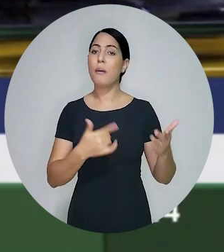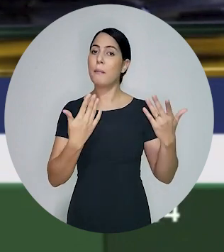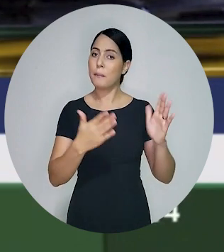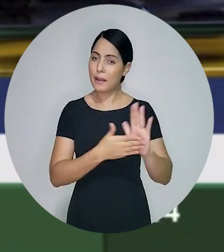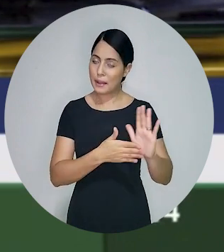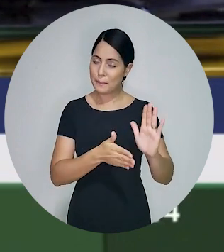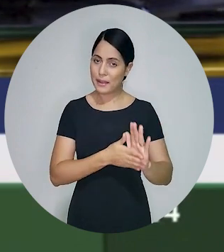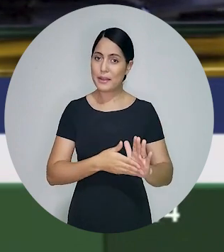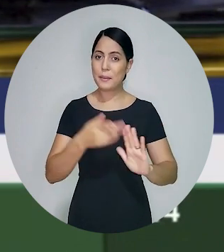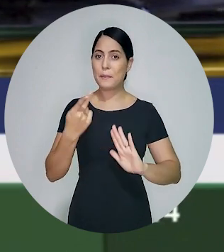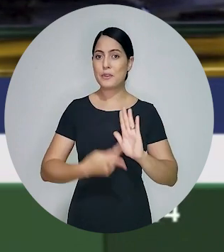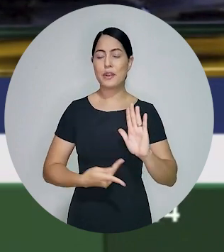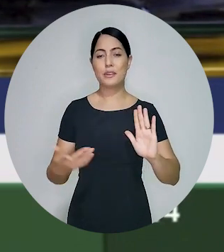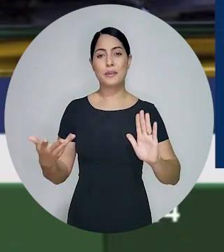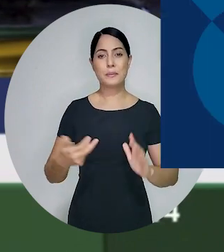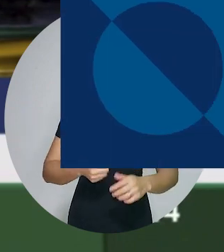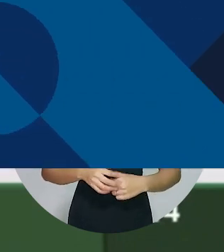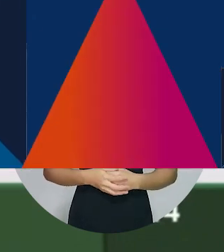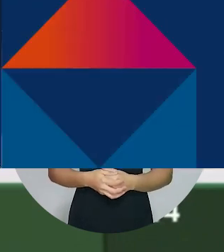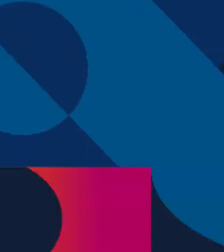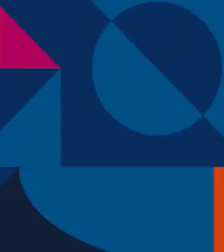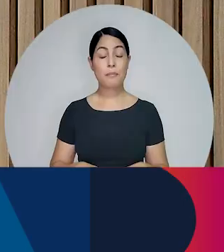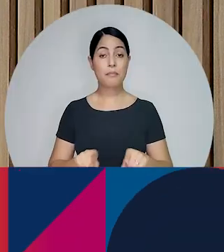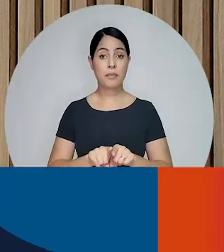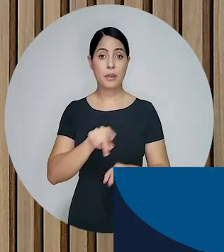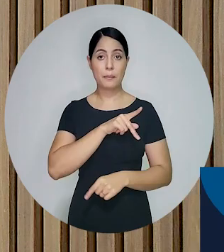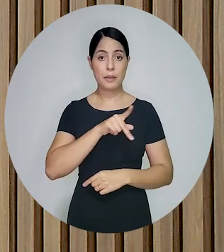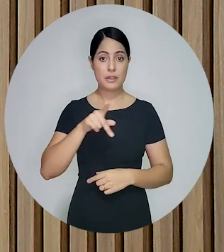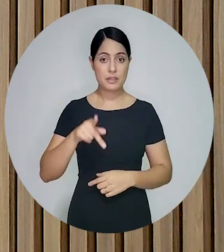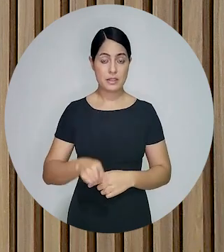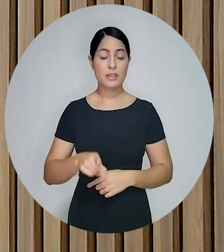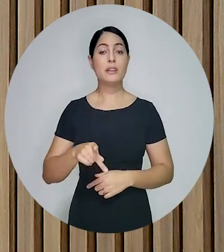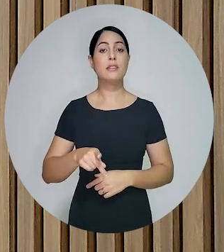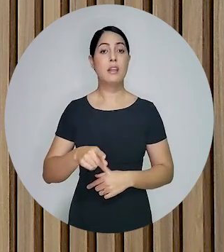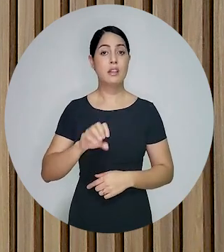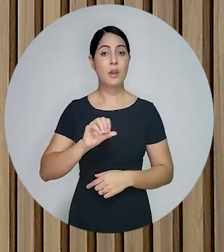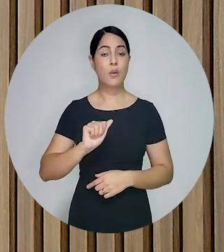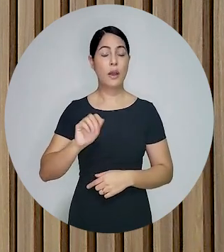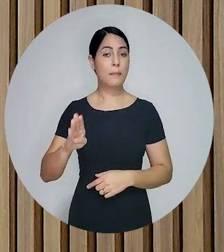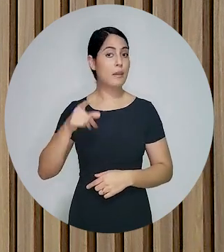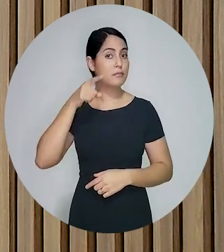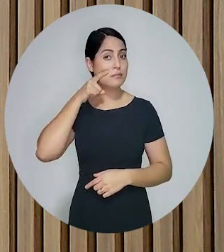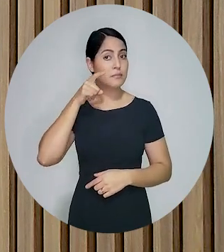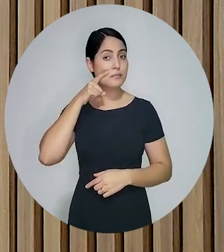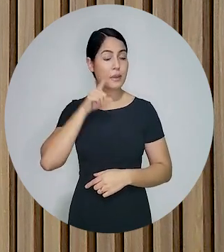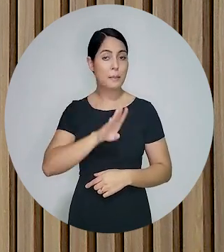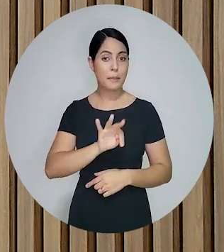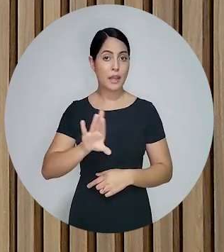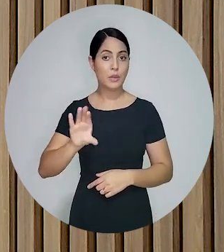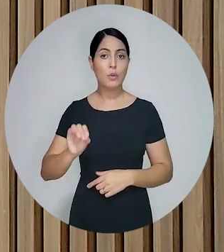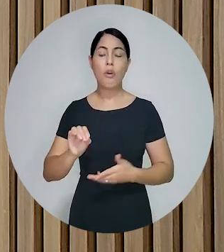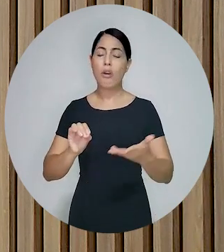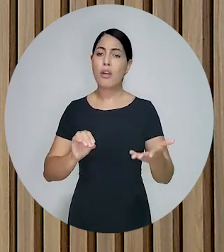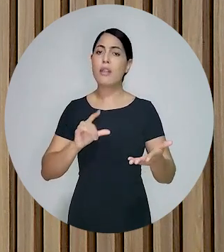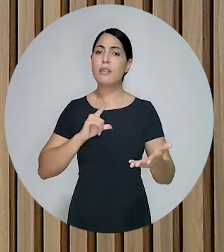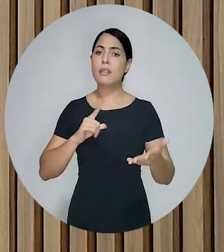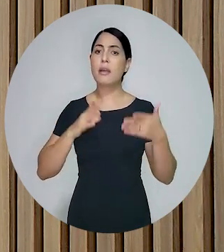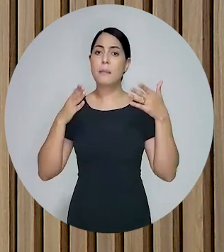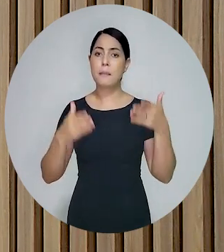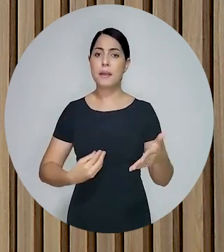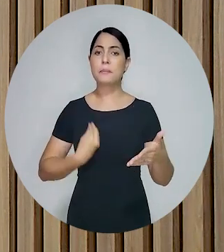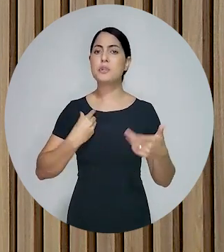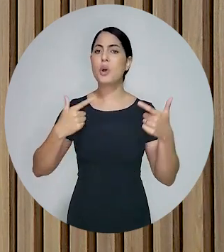deputado Abiakel, pela iniciativa do projeto. O presidente nacional da OAB, Beto Simonetti, participou